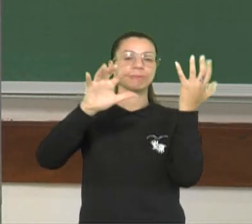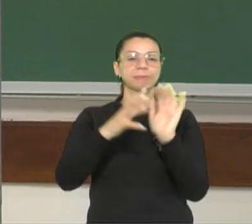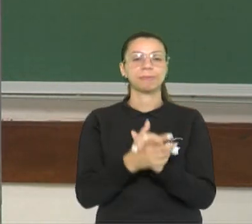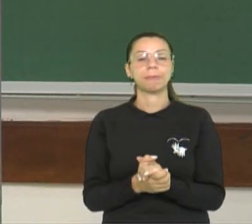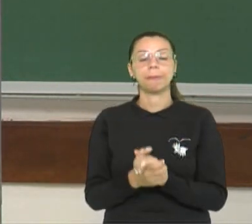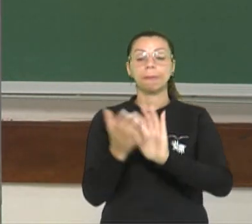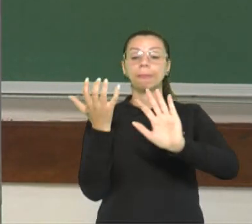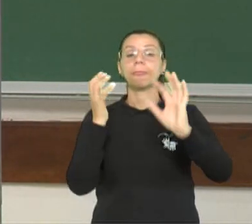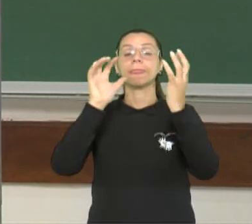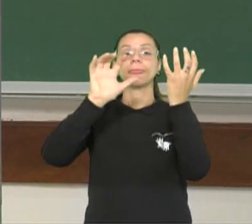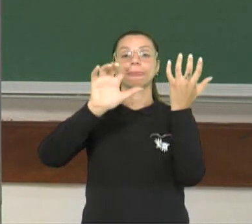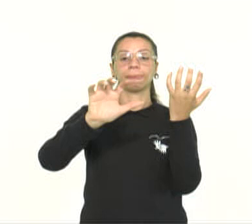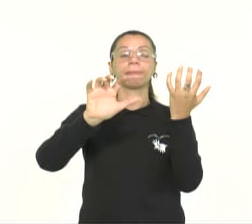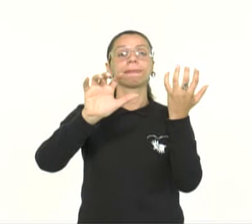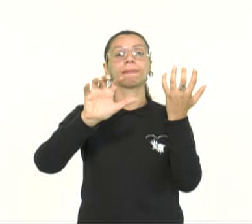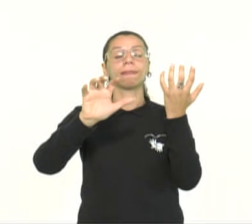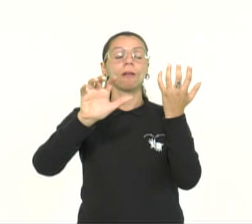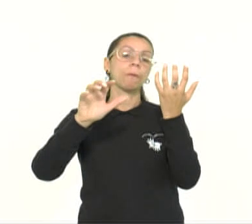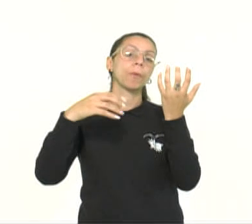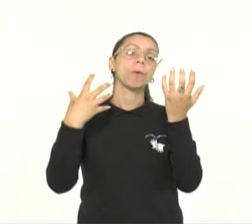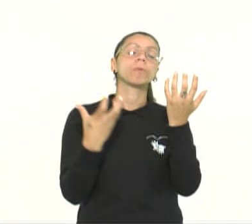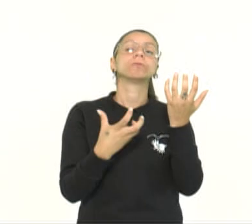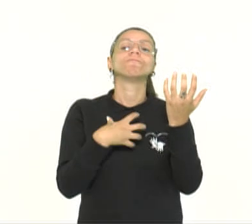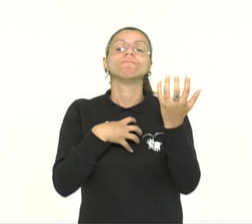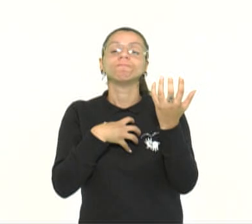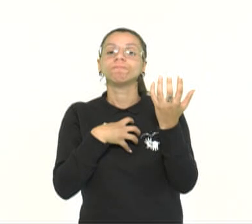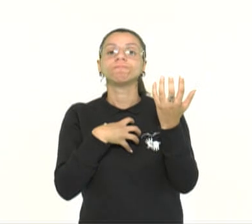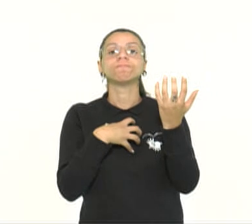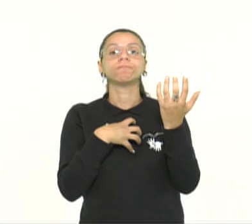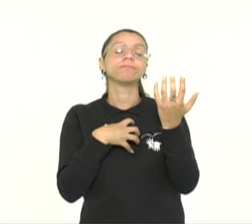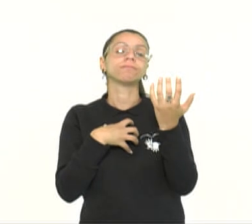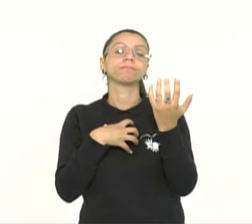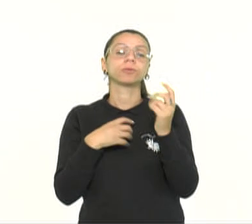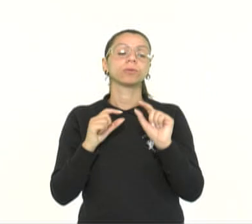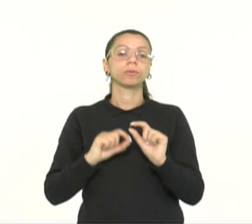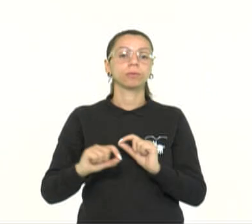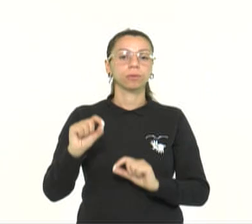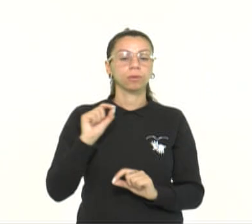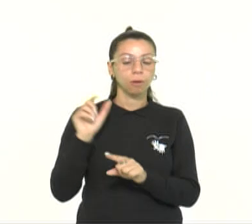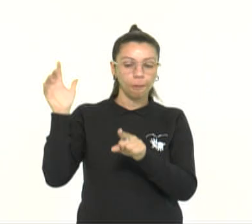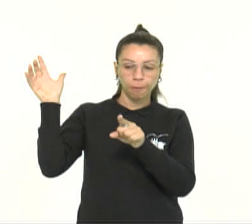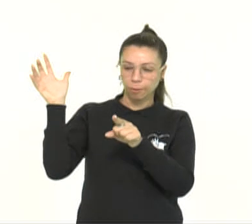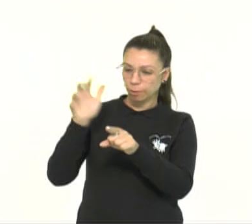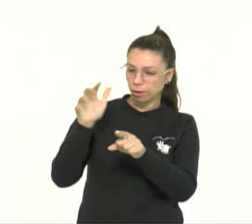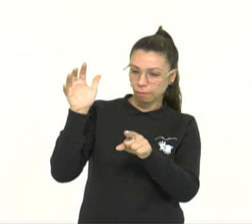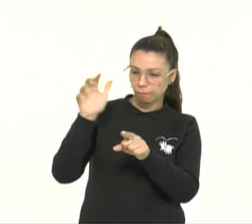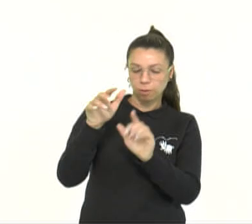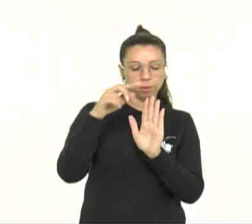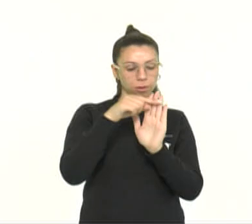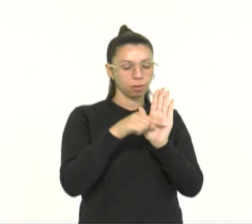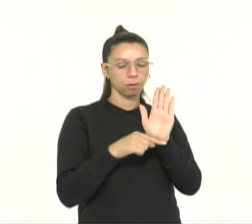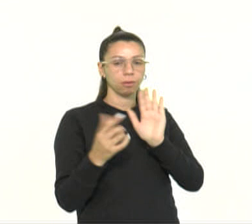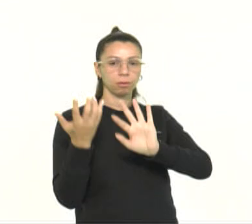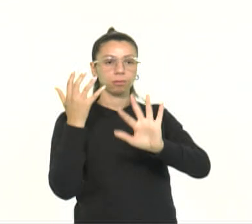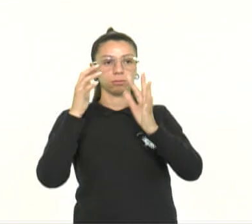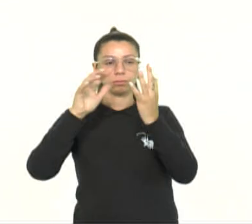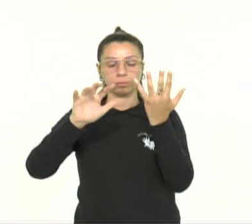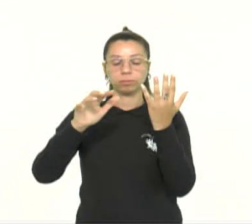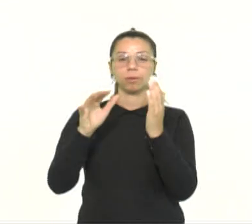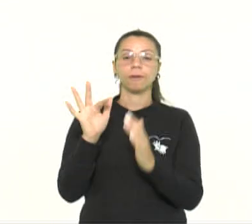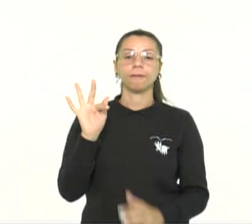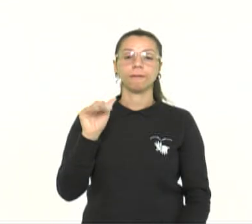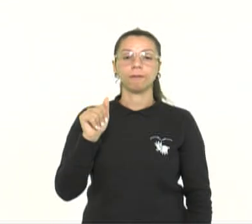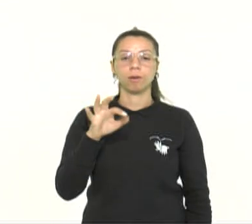fatores climáticos, estamos falando de condições que determinam ou interferem nos elementos climáticos e